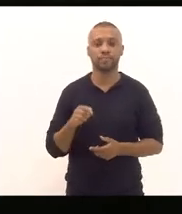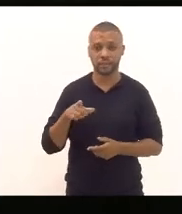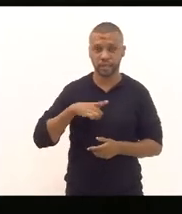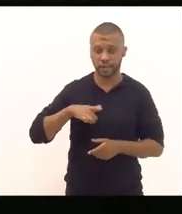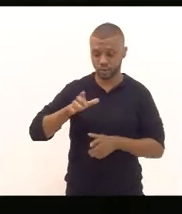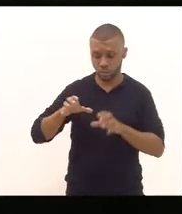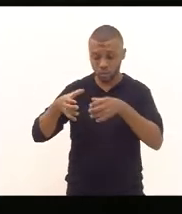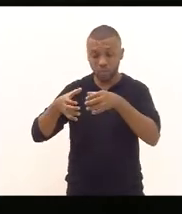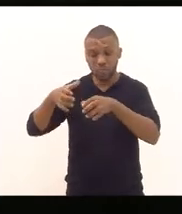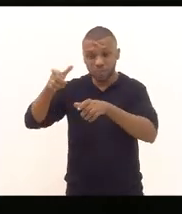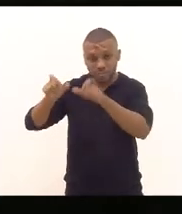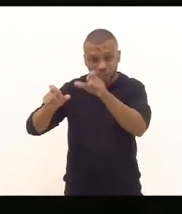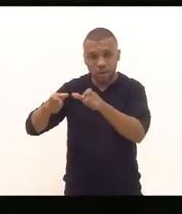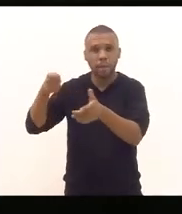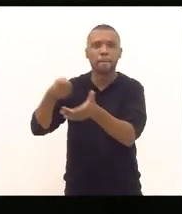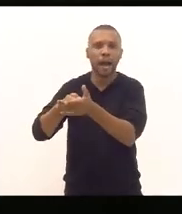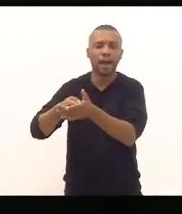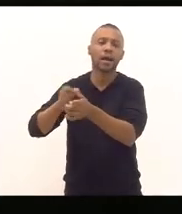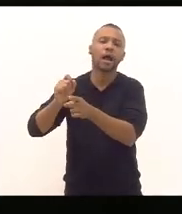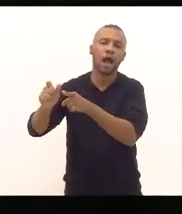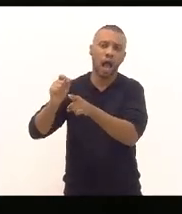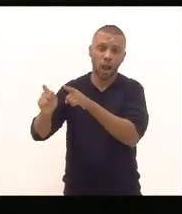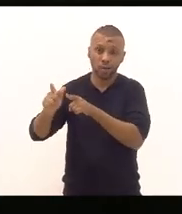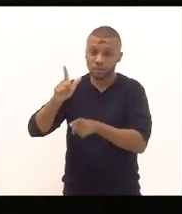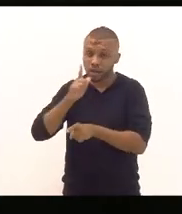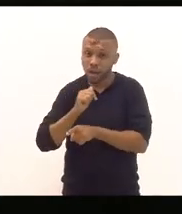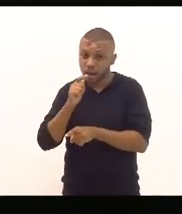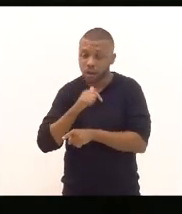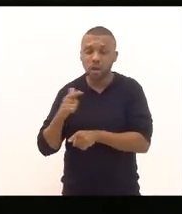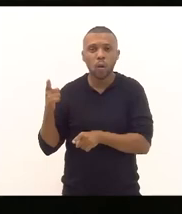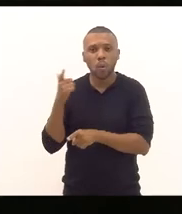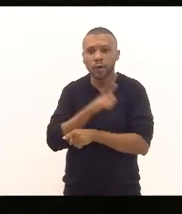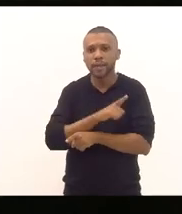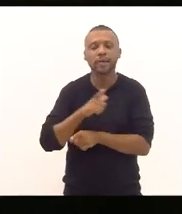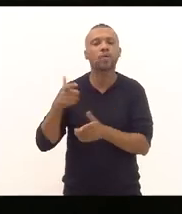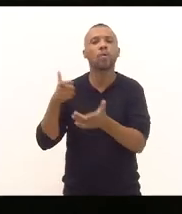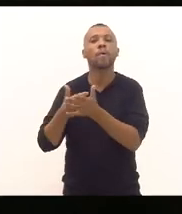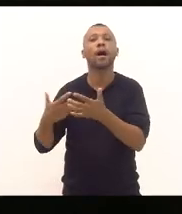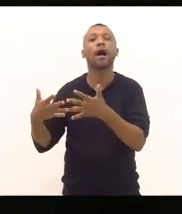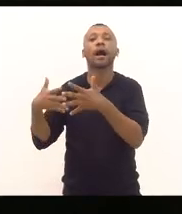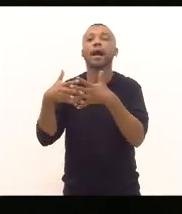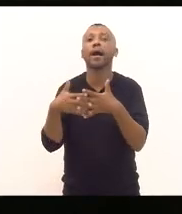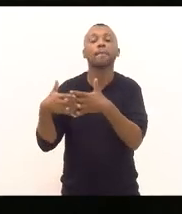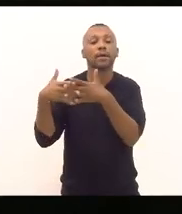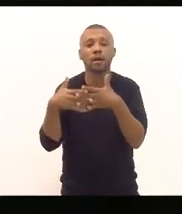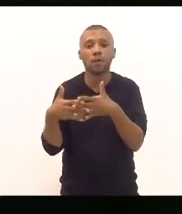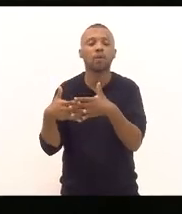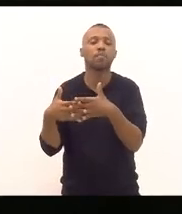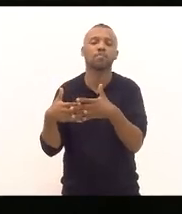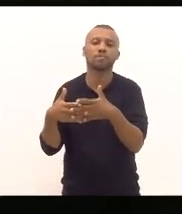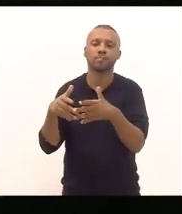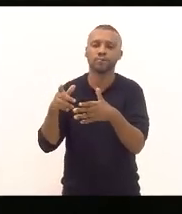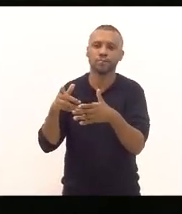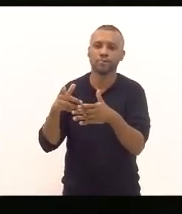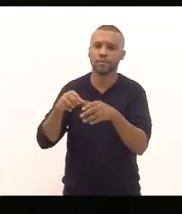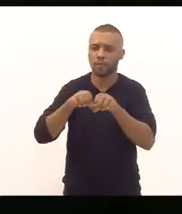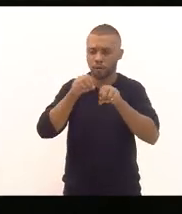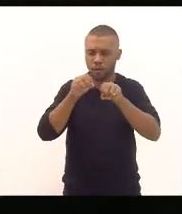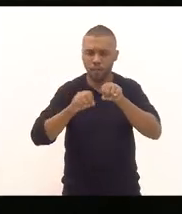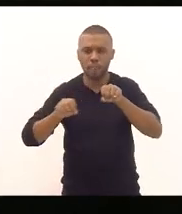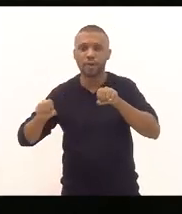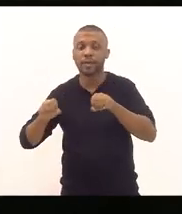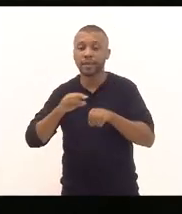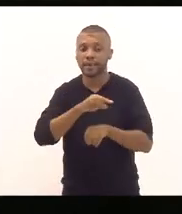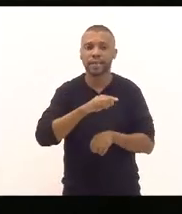pagam a água quando a água não entra ele consegue carro-pipa porque liga para você vai e aqueles que não tem água